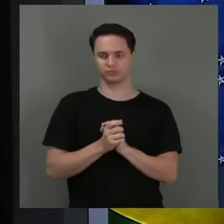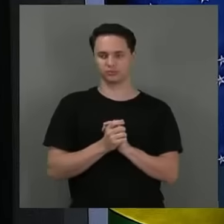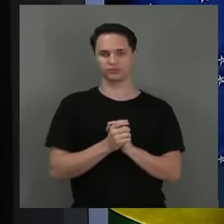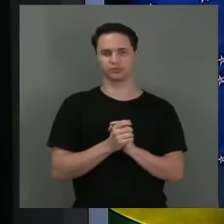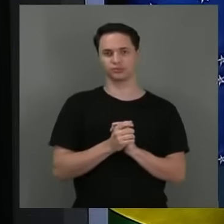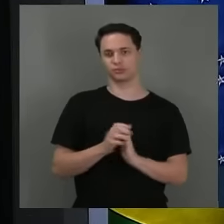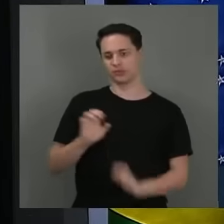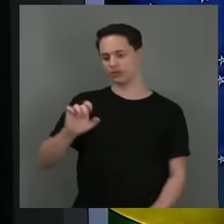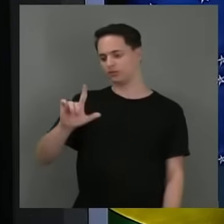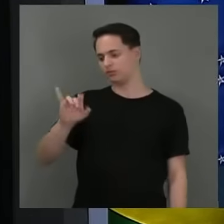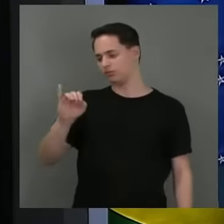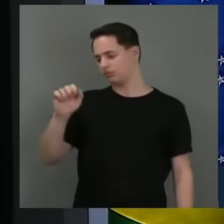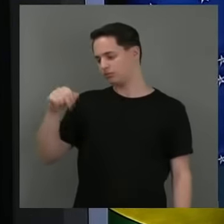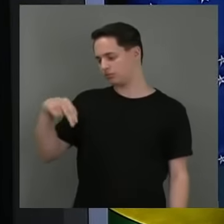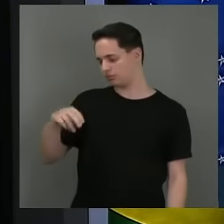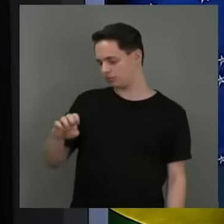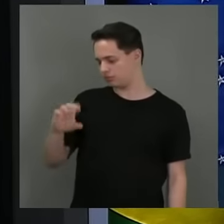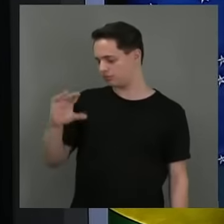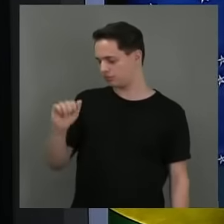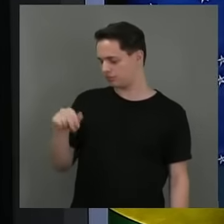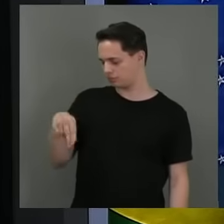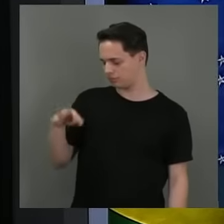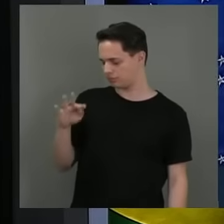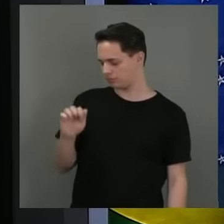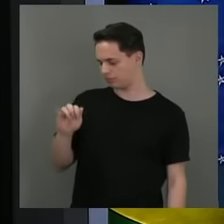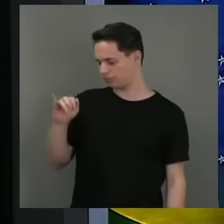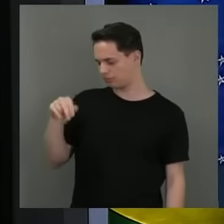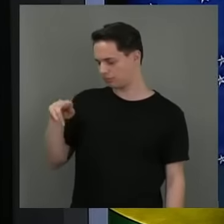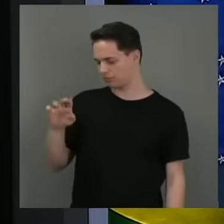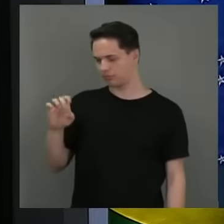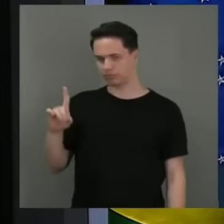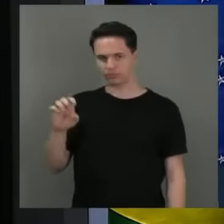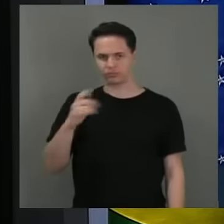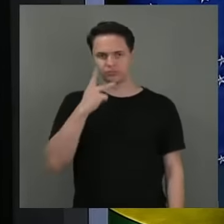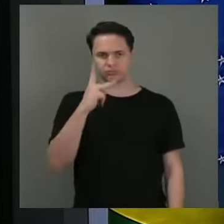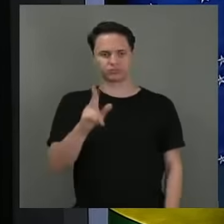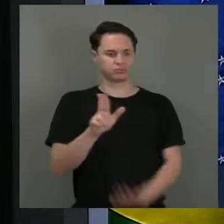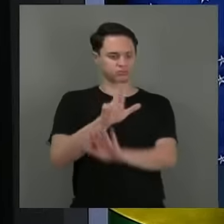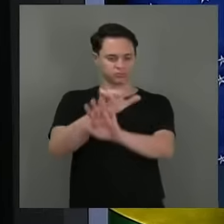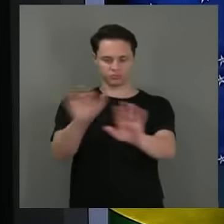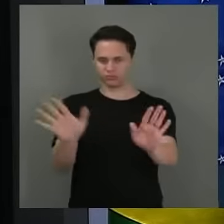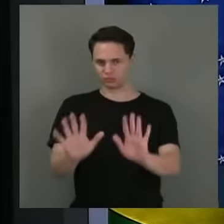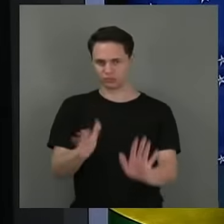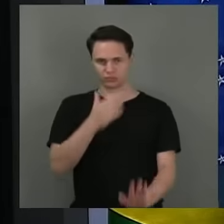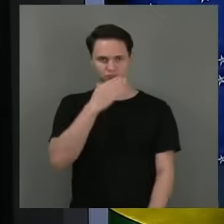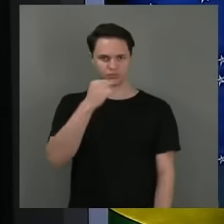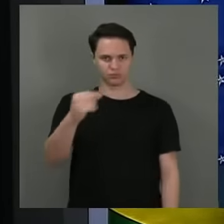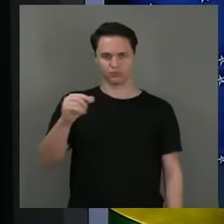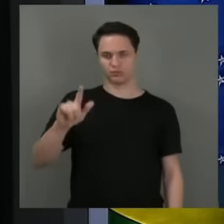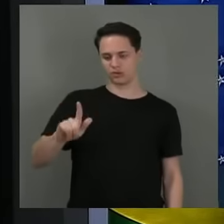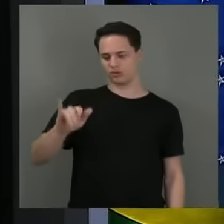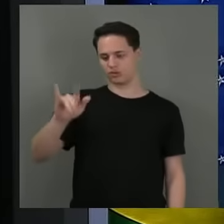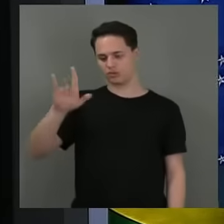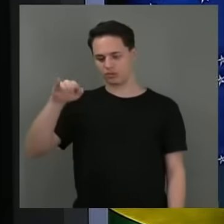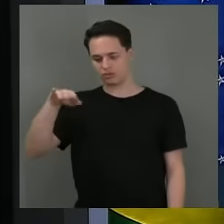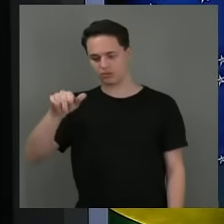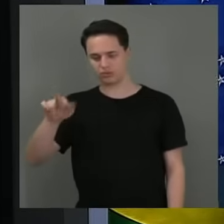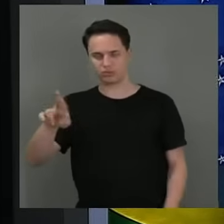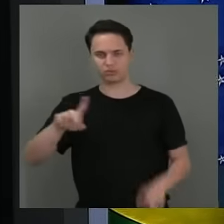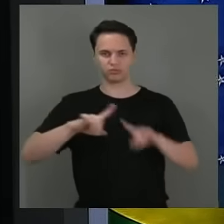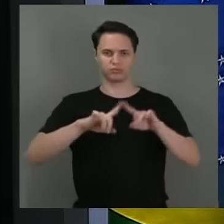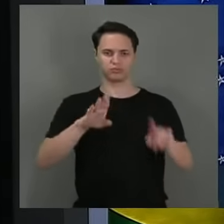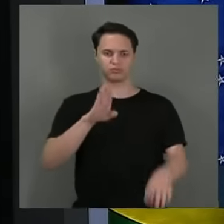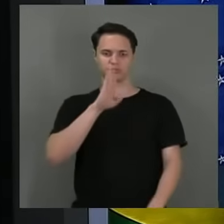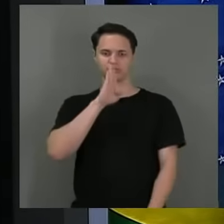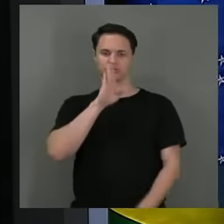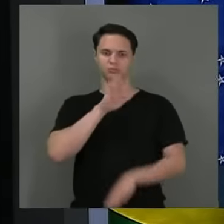Eliane Cantanhede apenas negou que tivesse sido Gilmar Mendes, mas silenciou quando